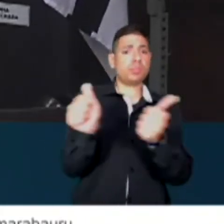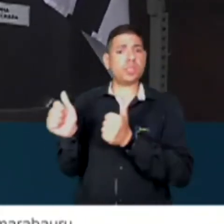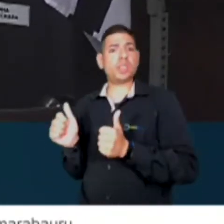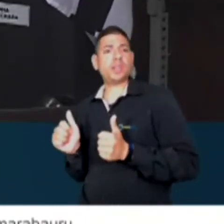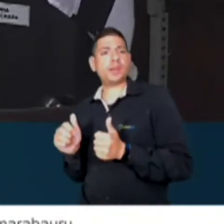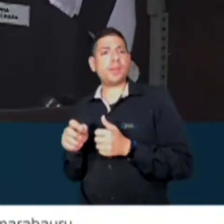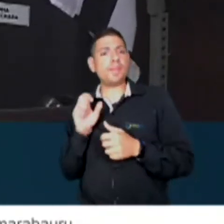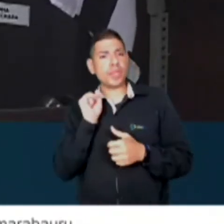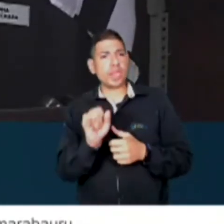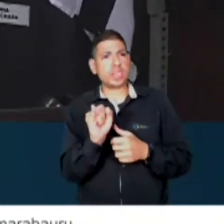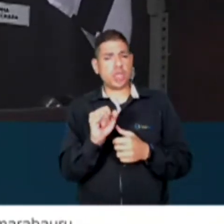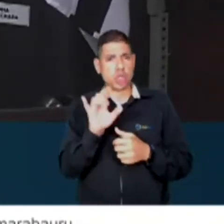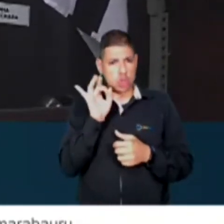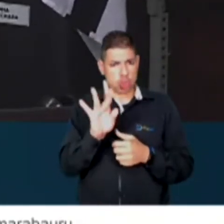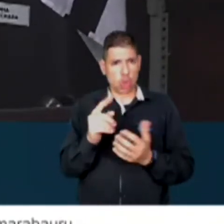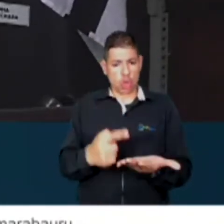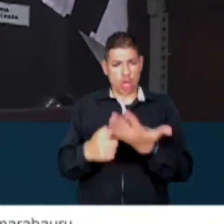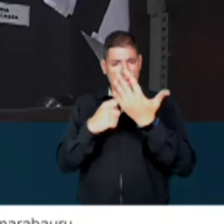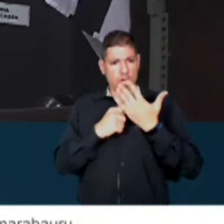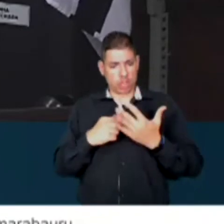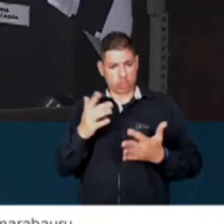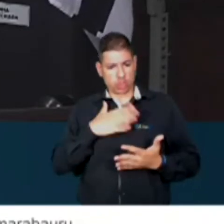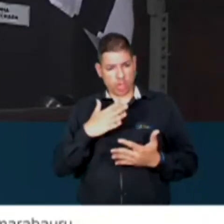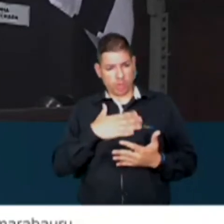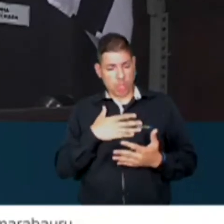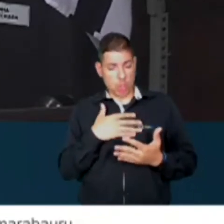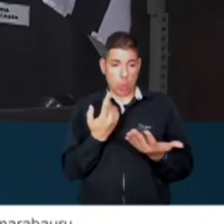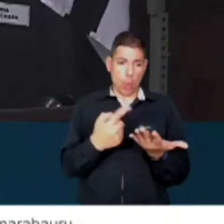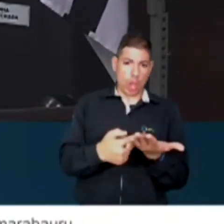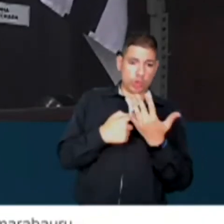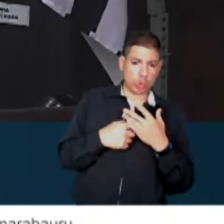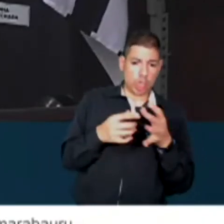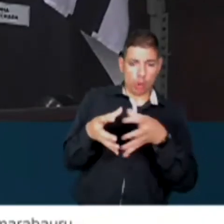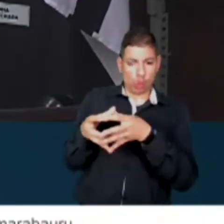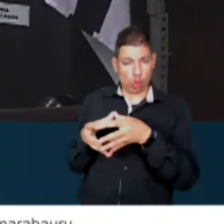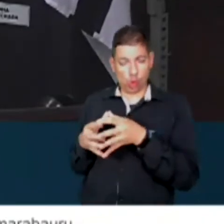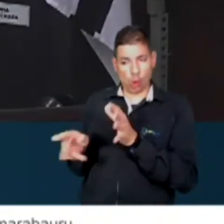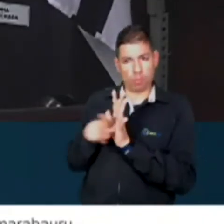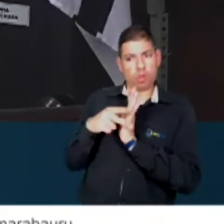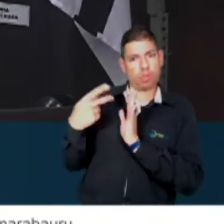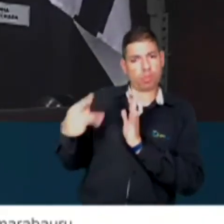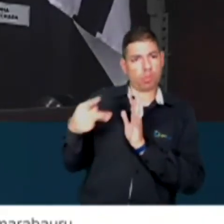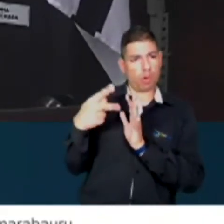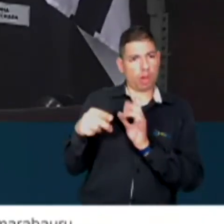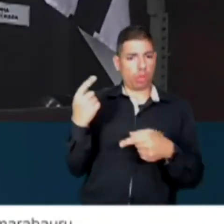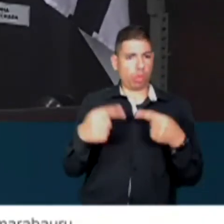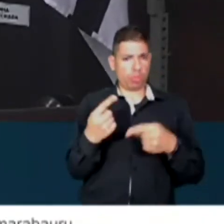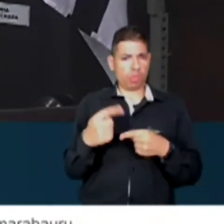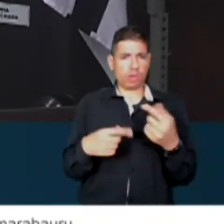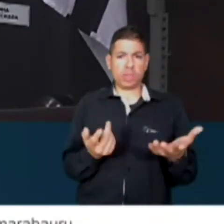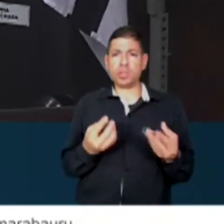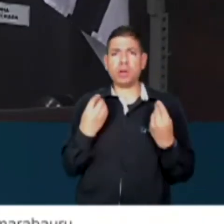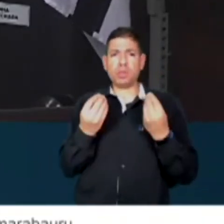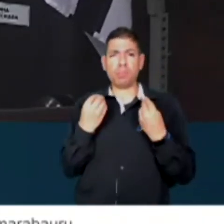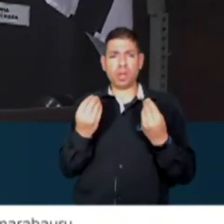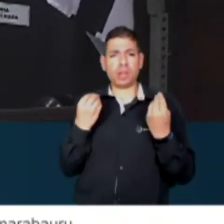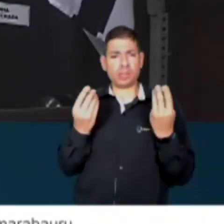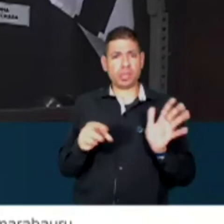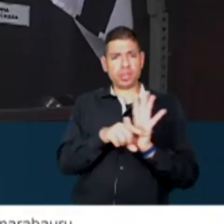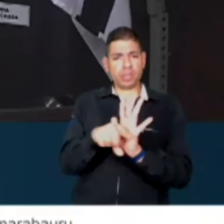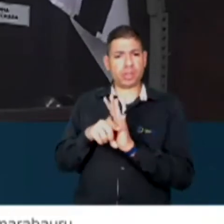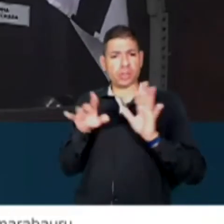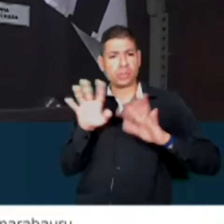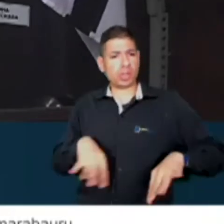beneficiar alguma classe ou uma certa camada, de que adianta nós dizermos realmente que nós estamos na direção